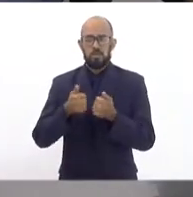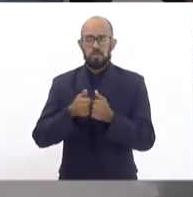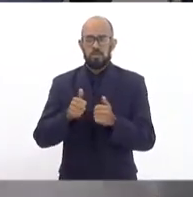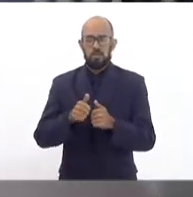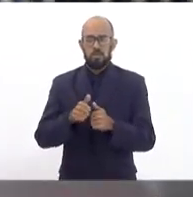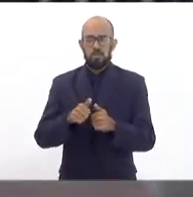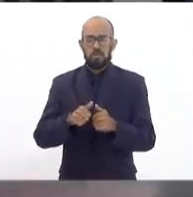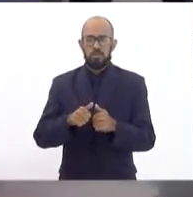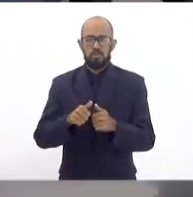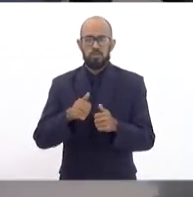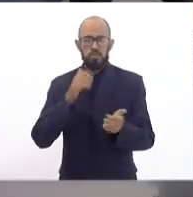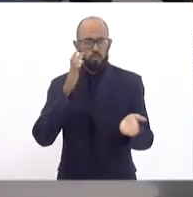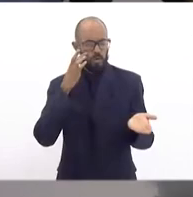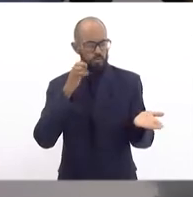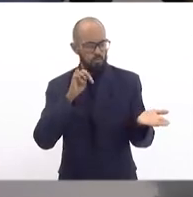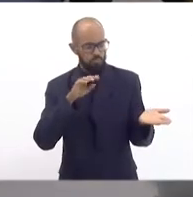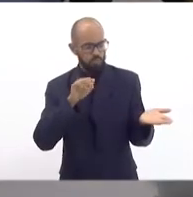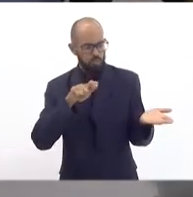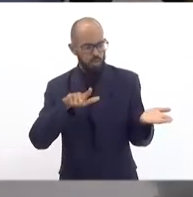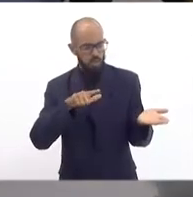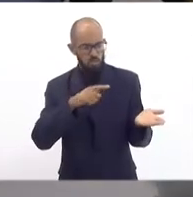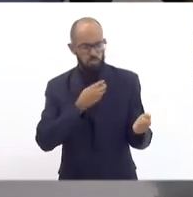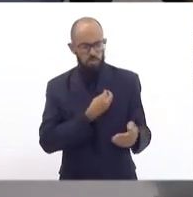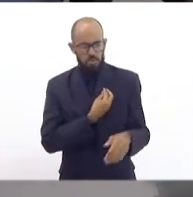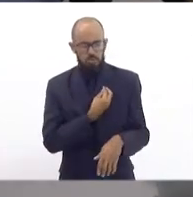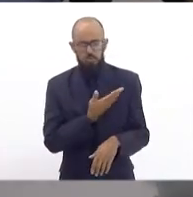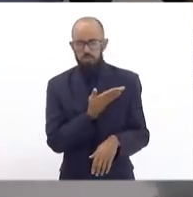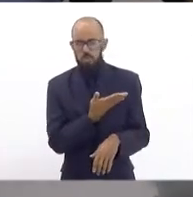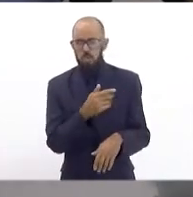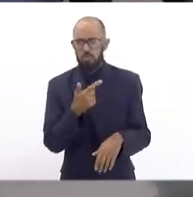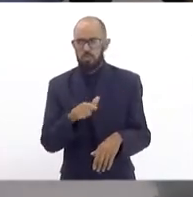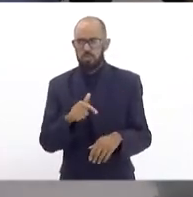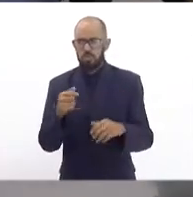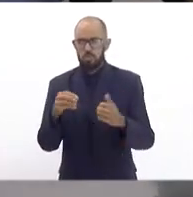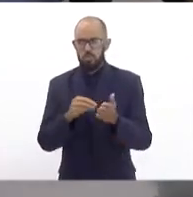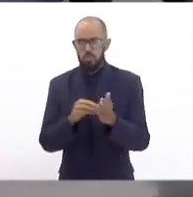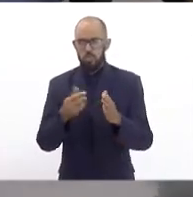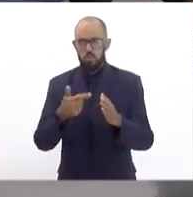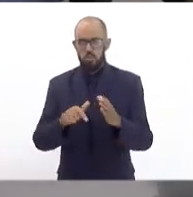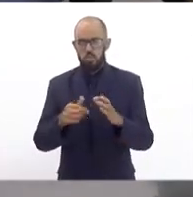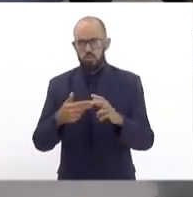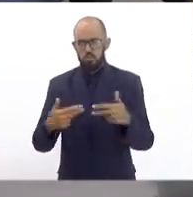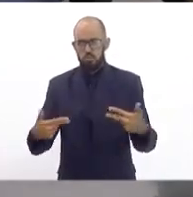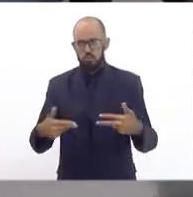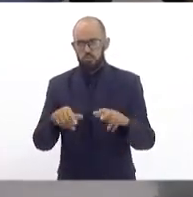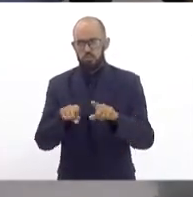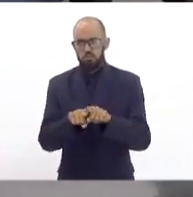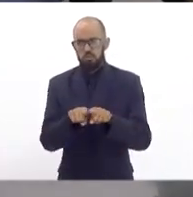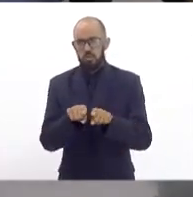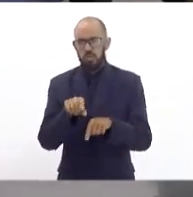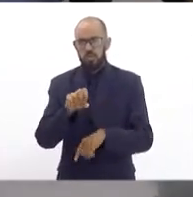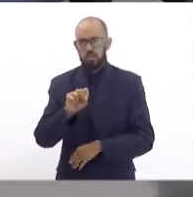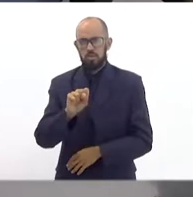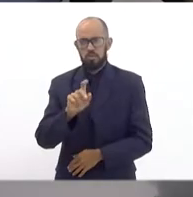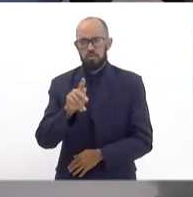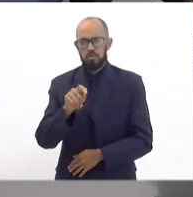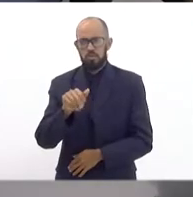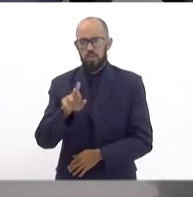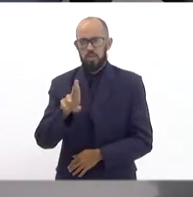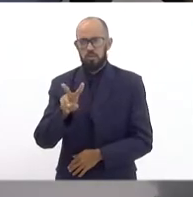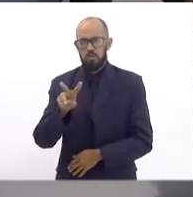participou, mas enviou outros componentes, e a Supervia, né? E nós,